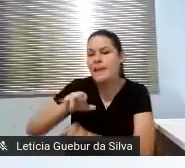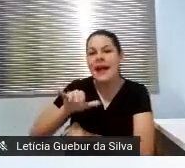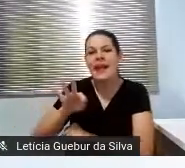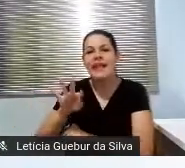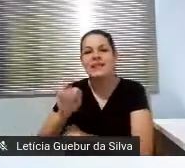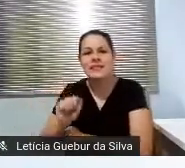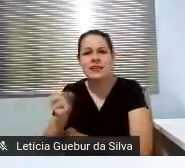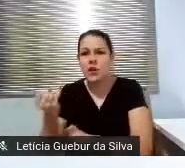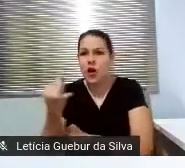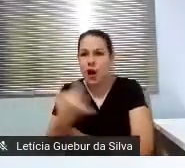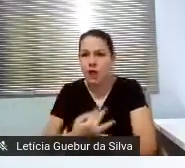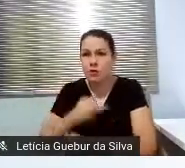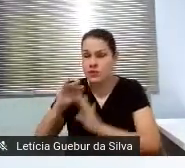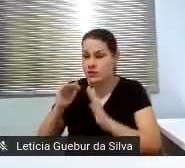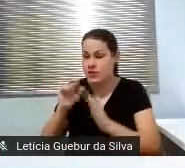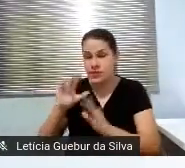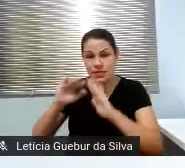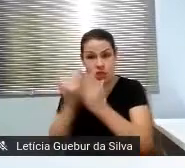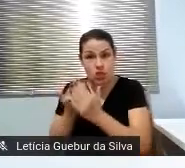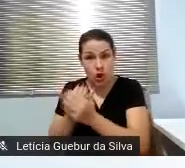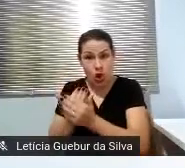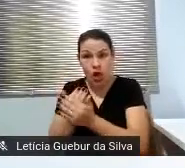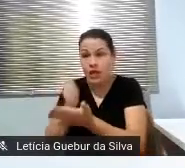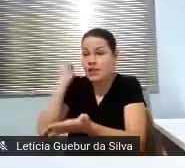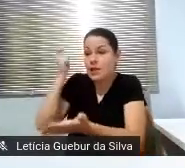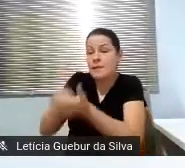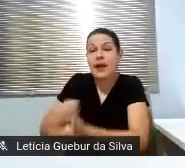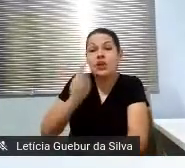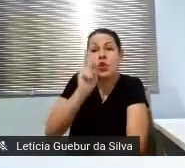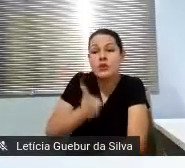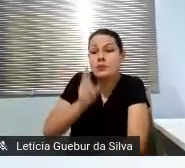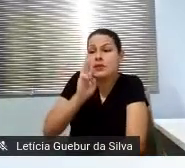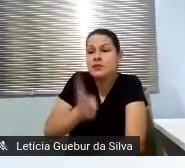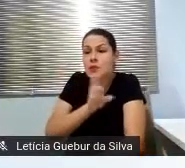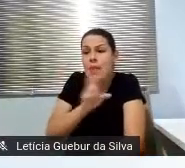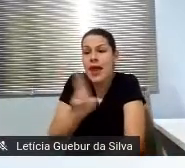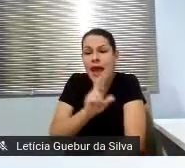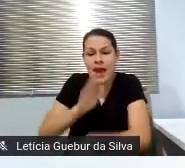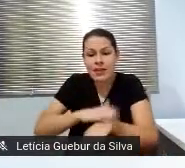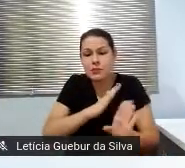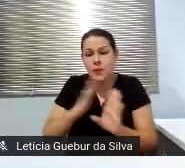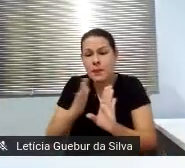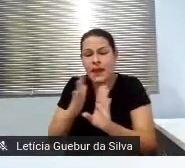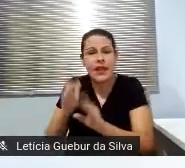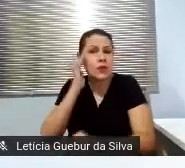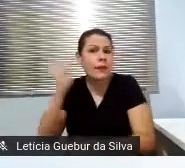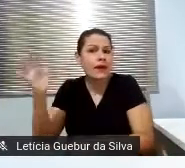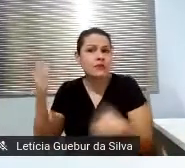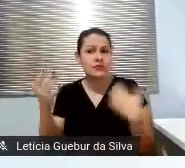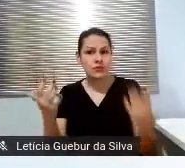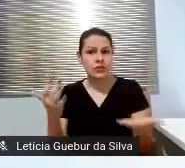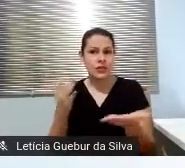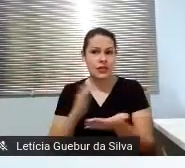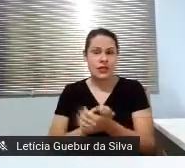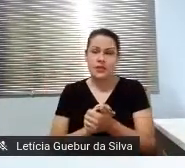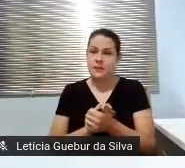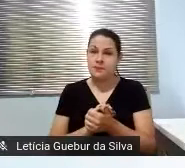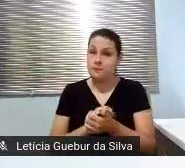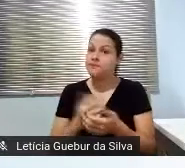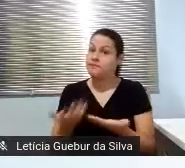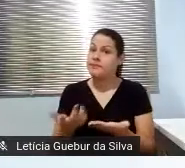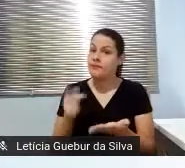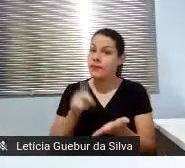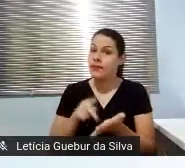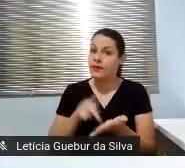cobram mais de 2, 3 mil reais por período. Nós estamos Exatamente, falando disso, exatamente. hein, gente? Tá, por favor, Exatamente. Então, segue aí.